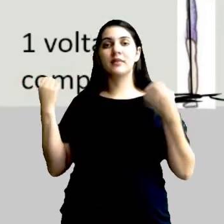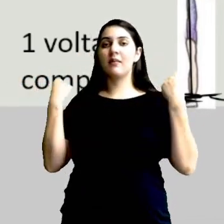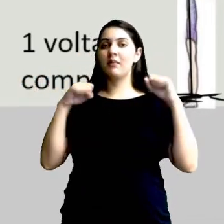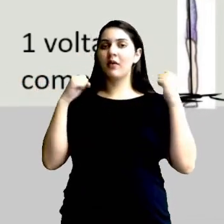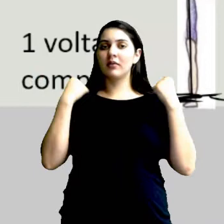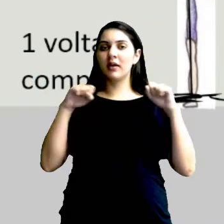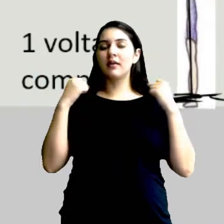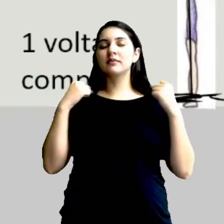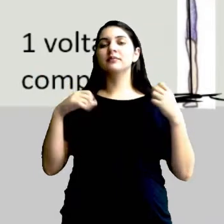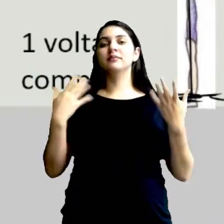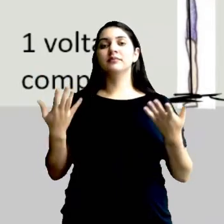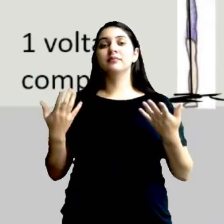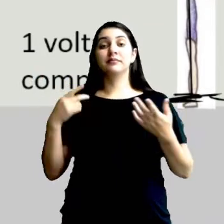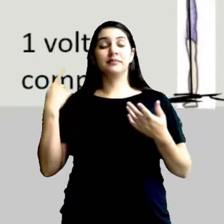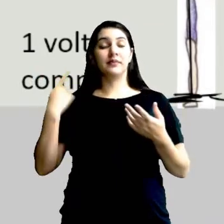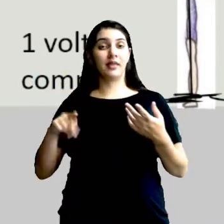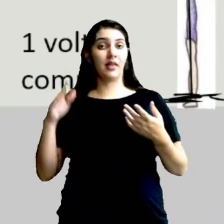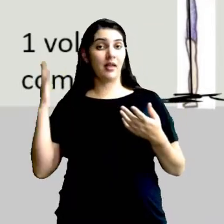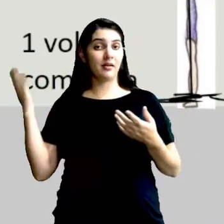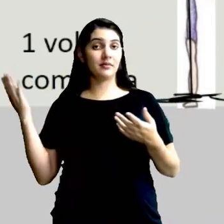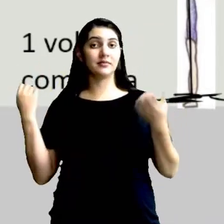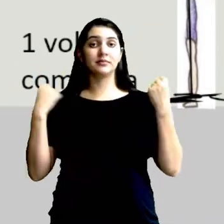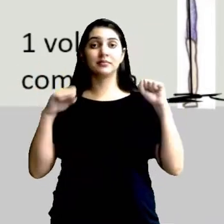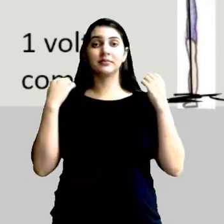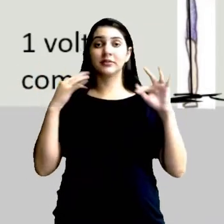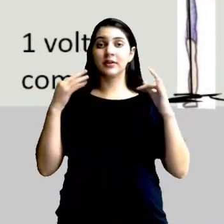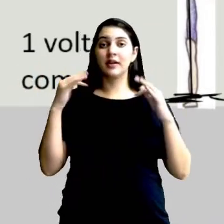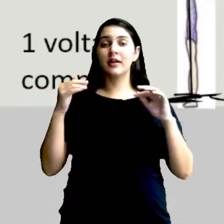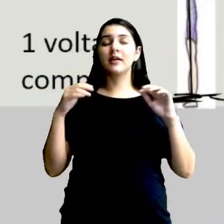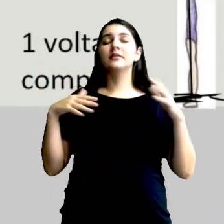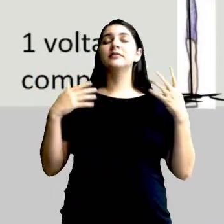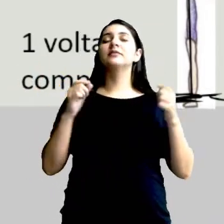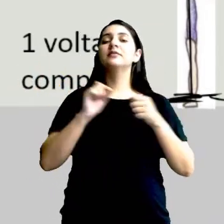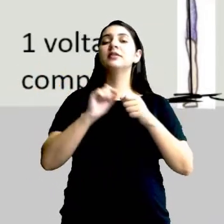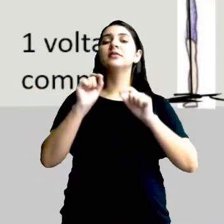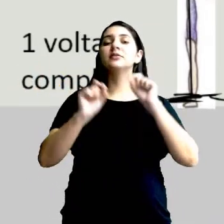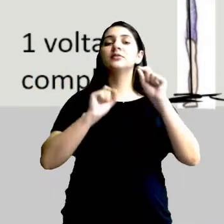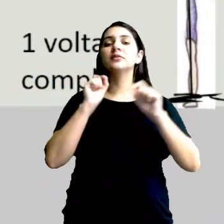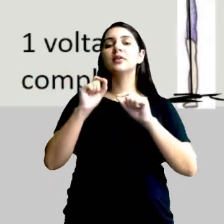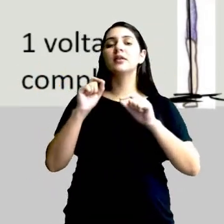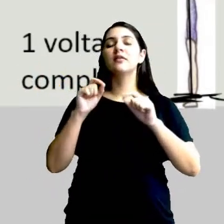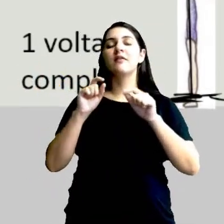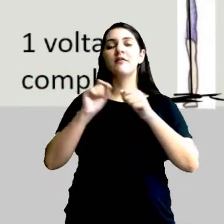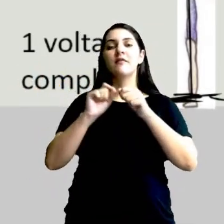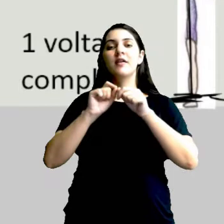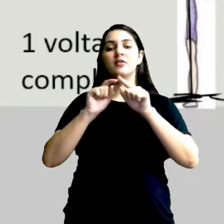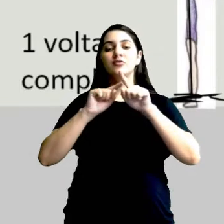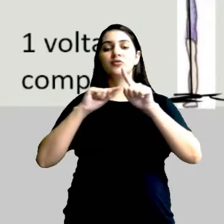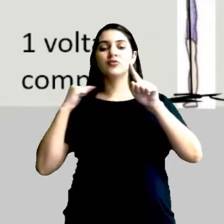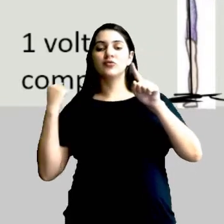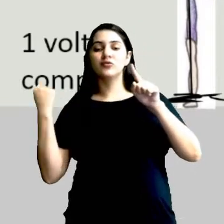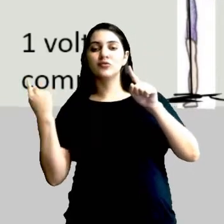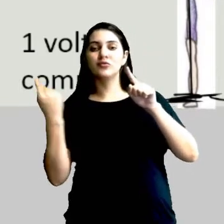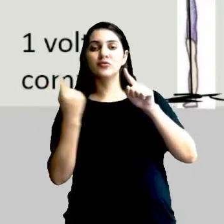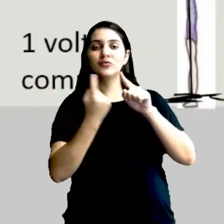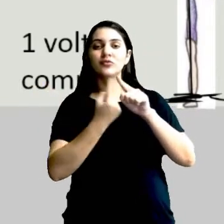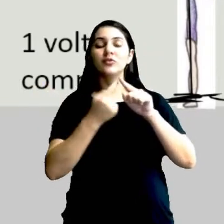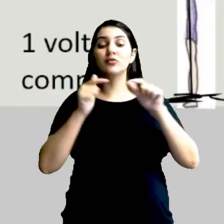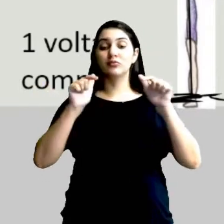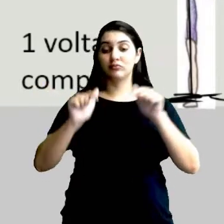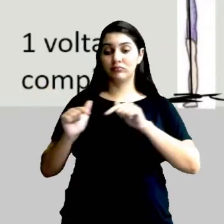modalidade de ginástica? Nessa modalidade, a ginasta ela faz giros em uma